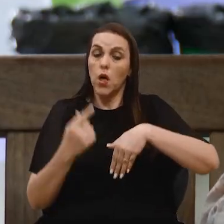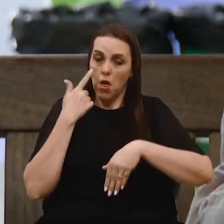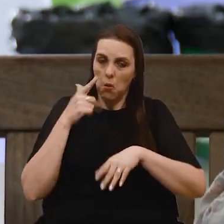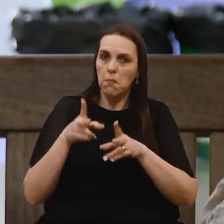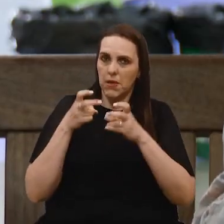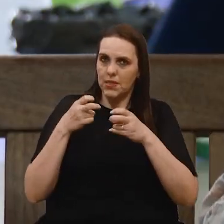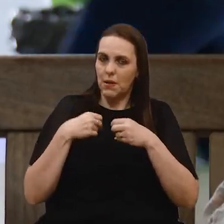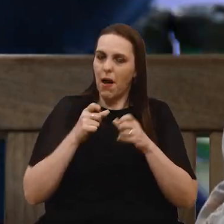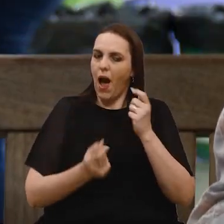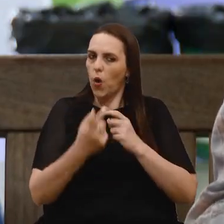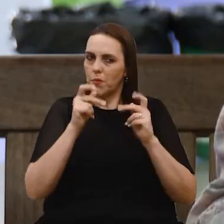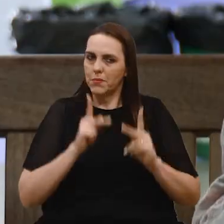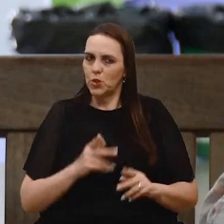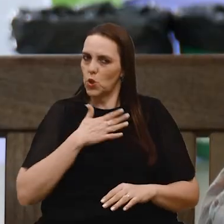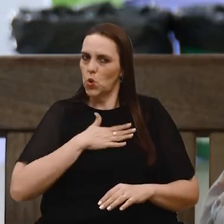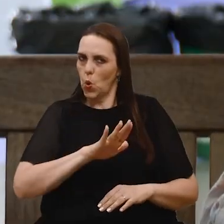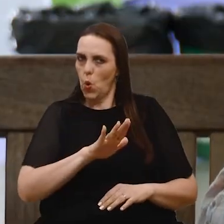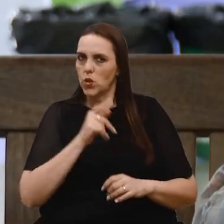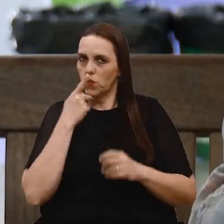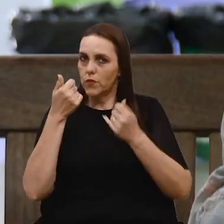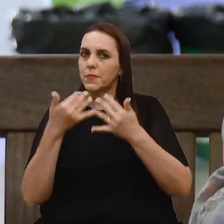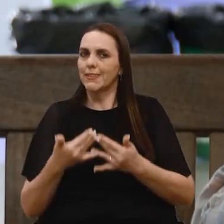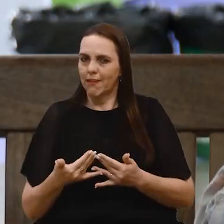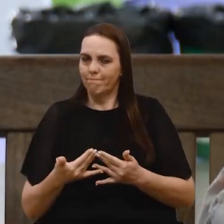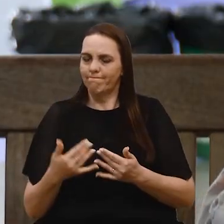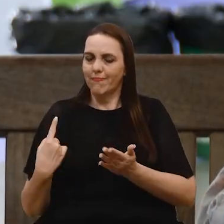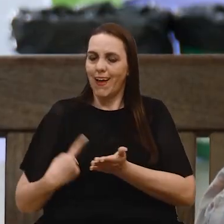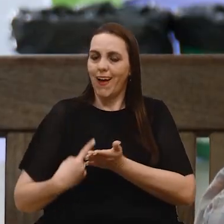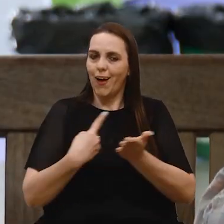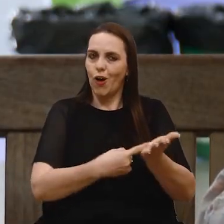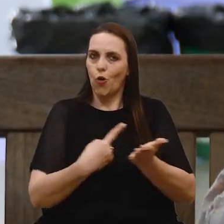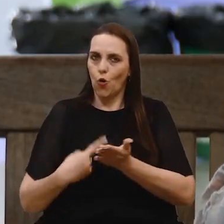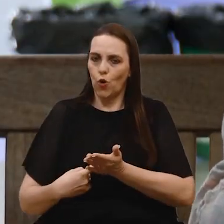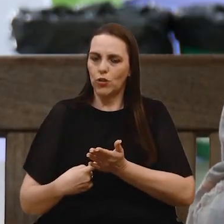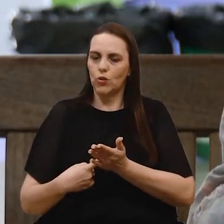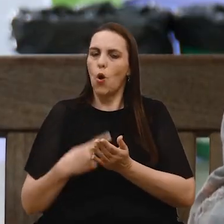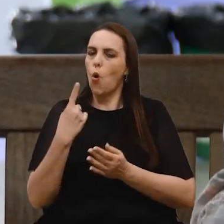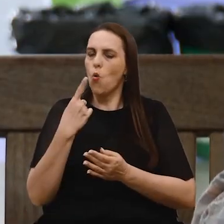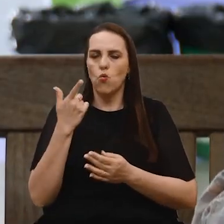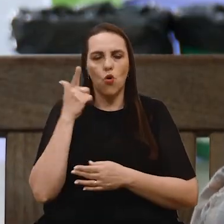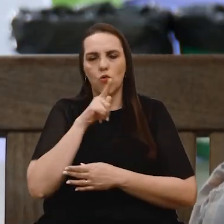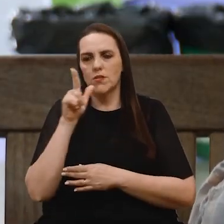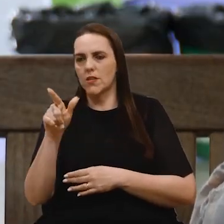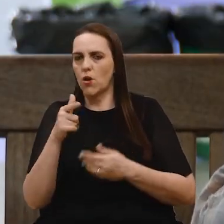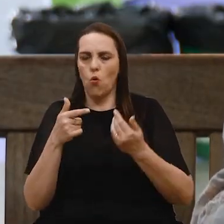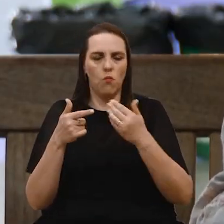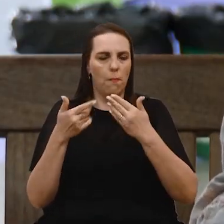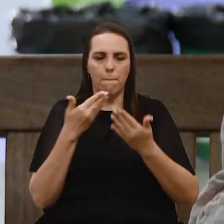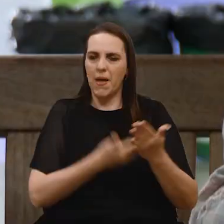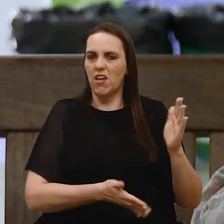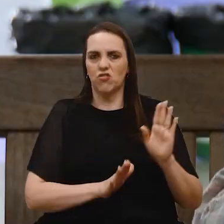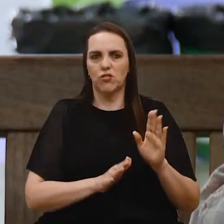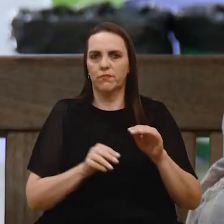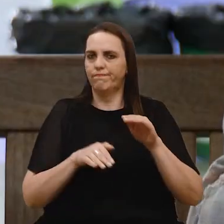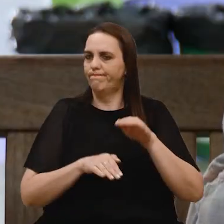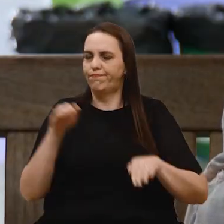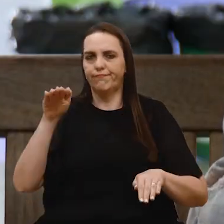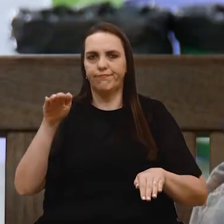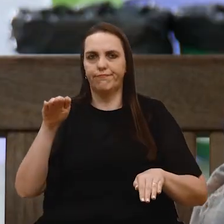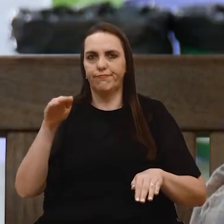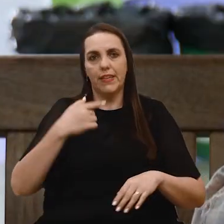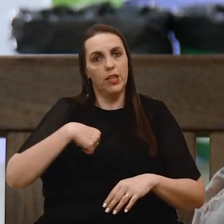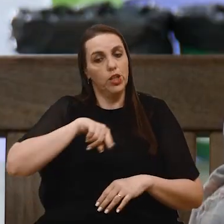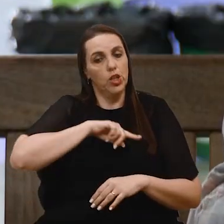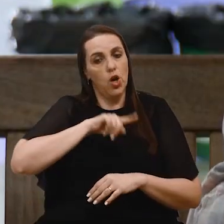muitos não vão gostar do que eu vou dizer, mas como qualquer acordo, vai ter quem vai ganhar e vai ter quem vai perder. E aí